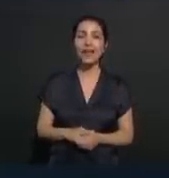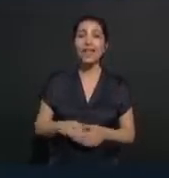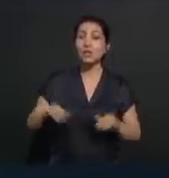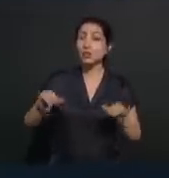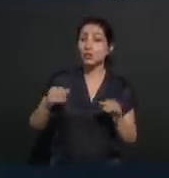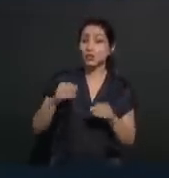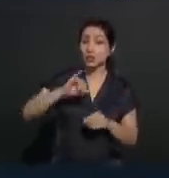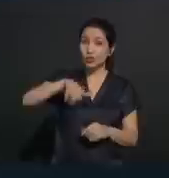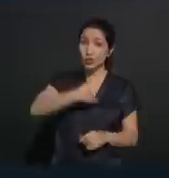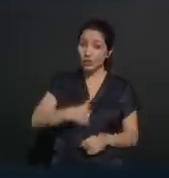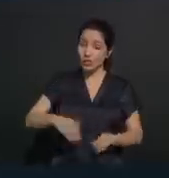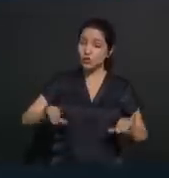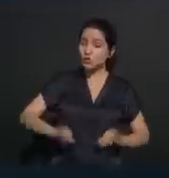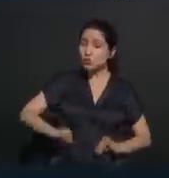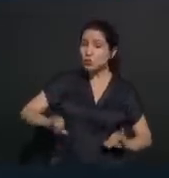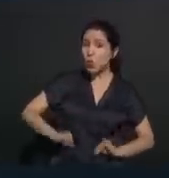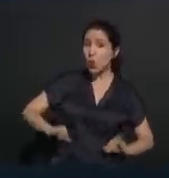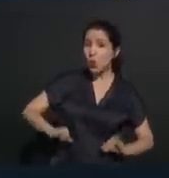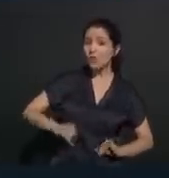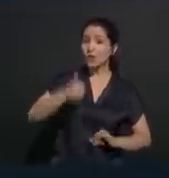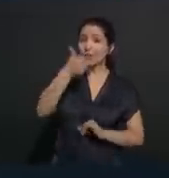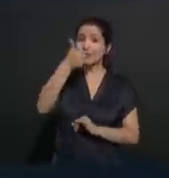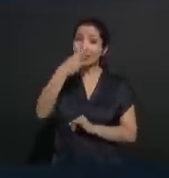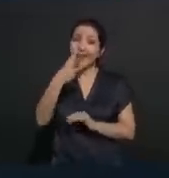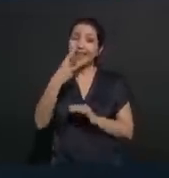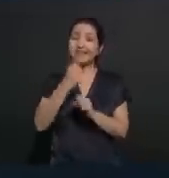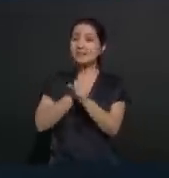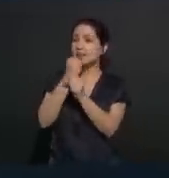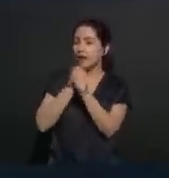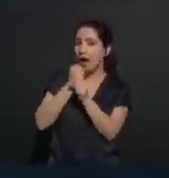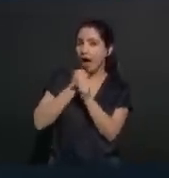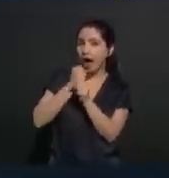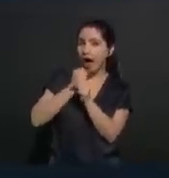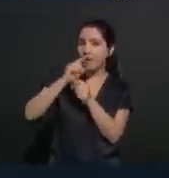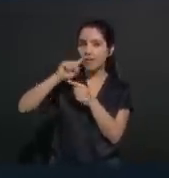Ele sofreu 13 anos para colher 80.